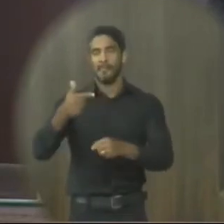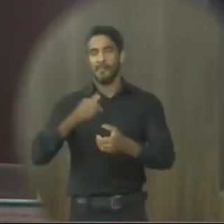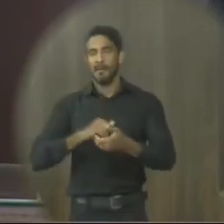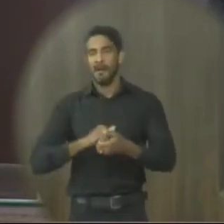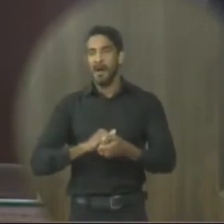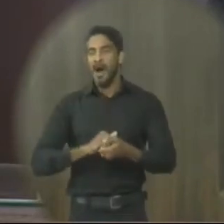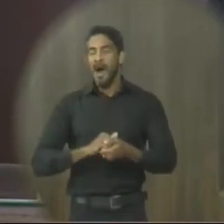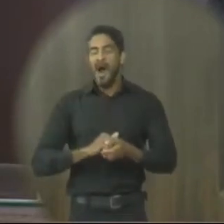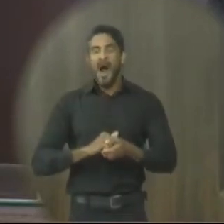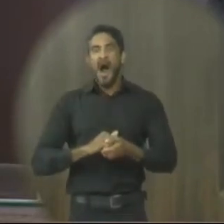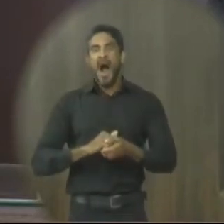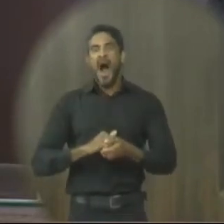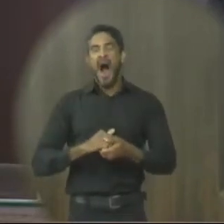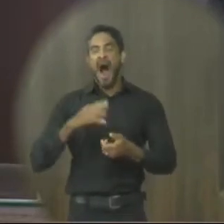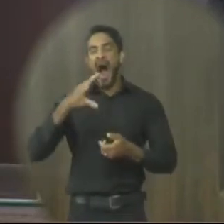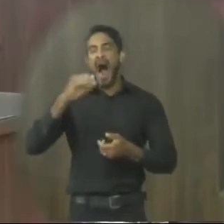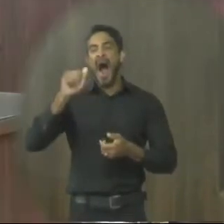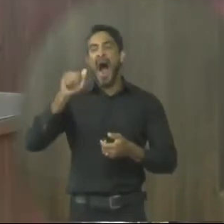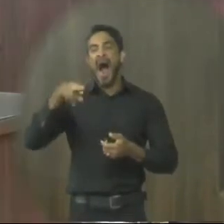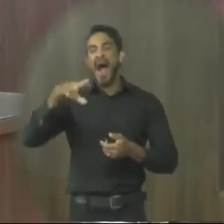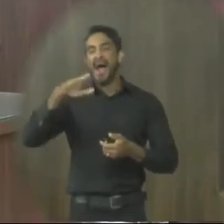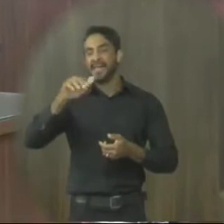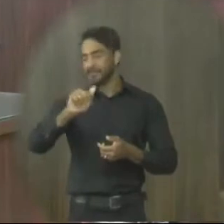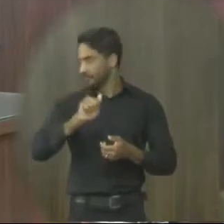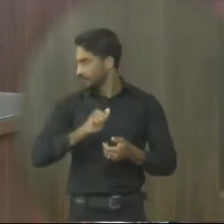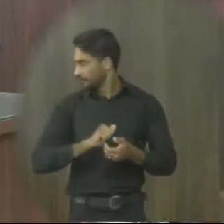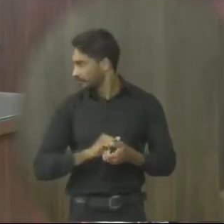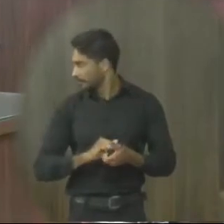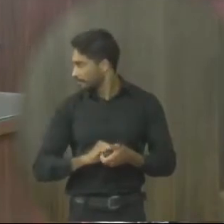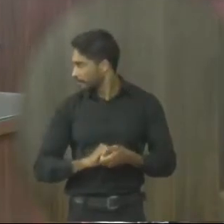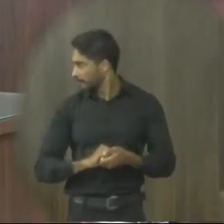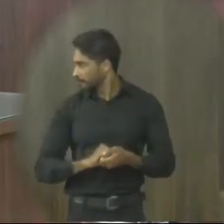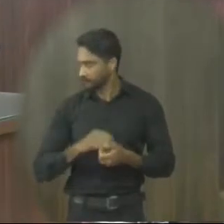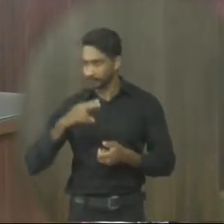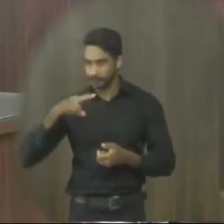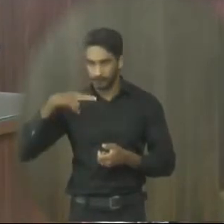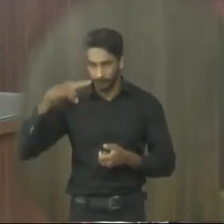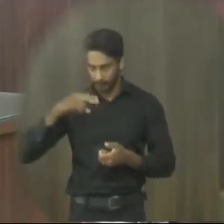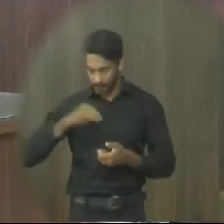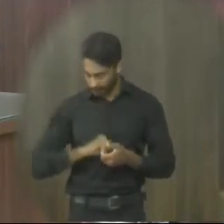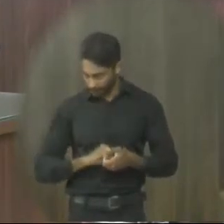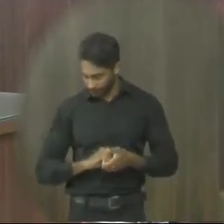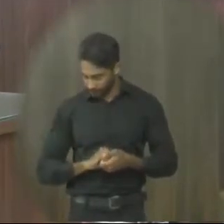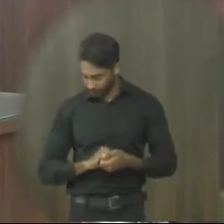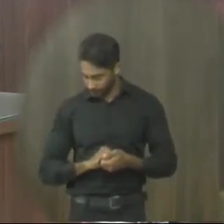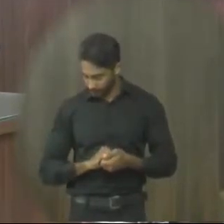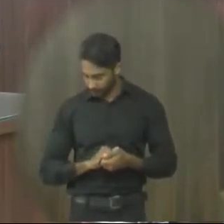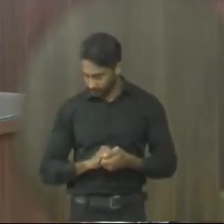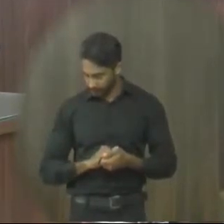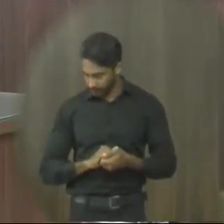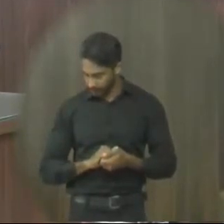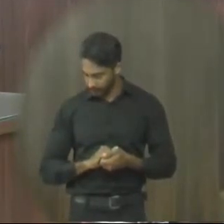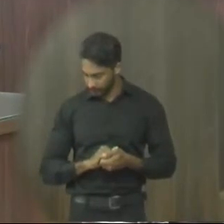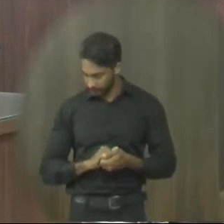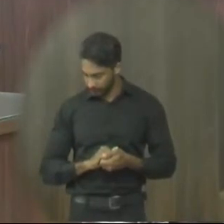17/2022. Pessoalmente, Carmelina Romana da Silva Teixeira, vereadora.